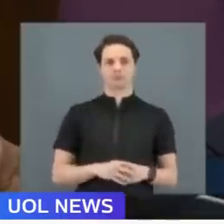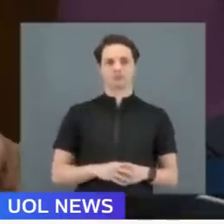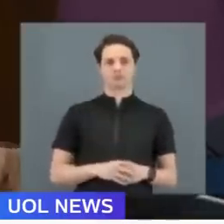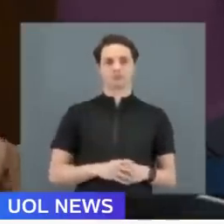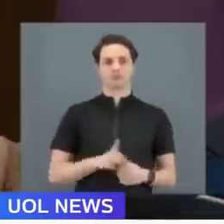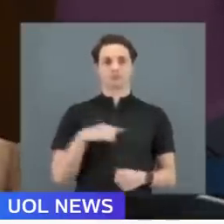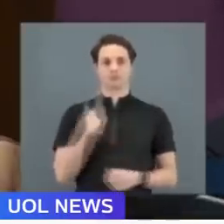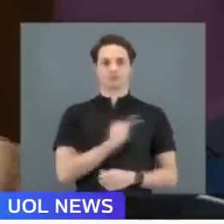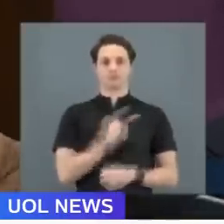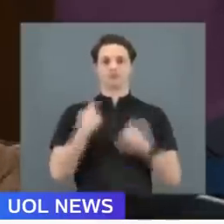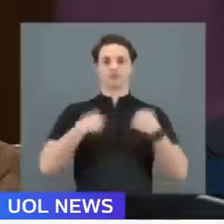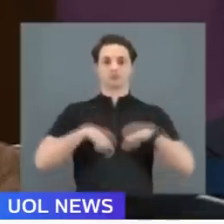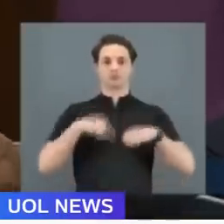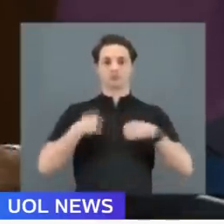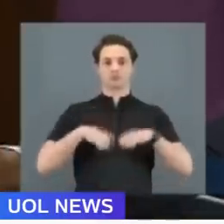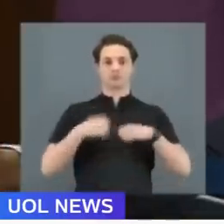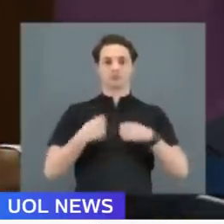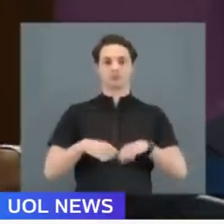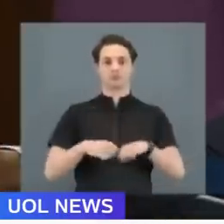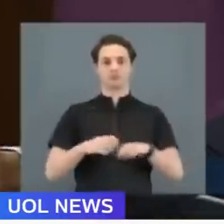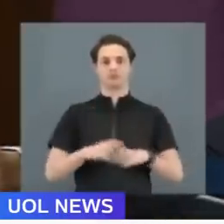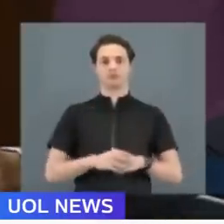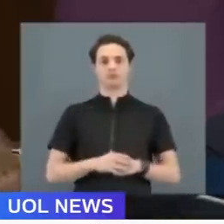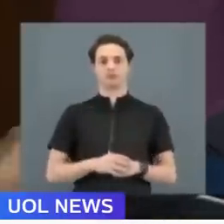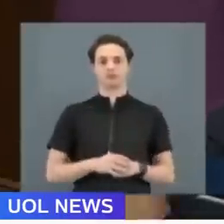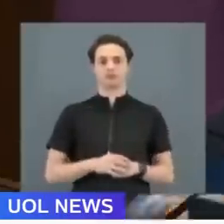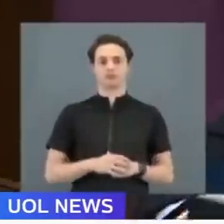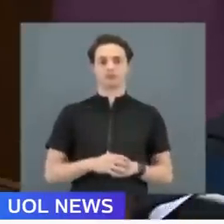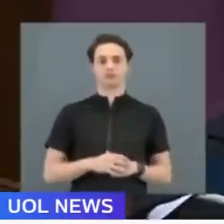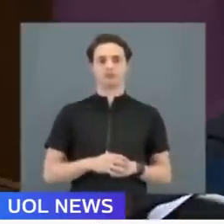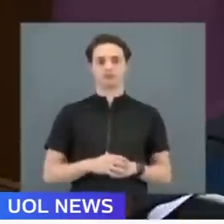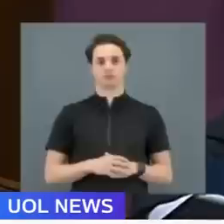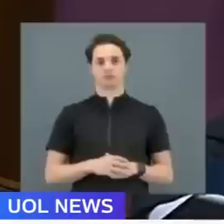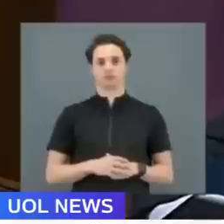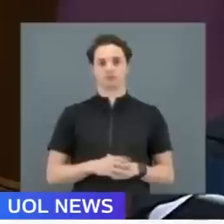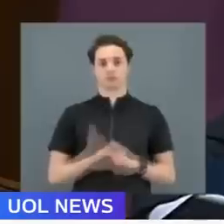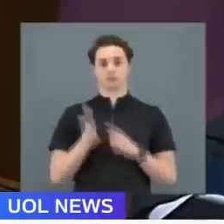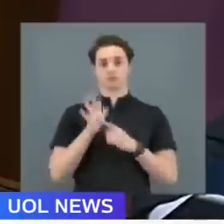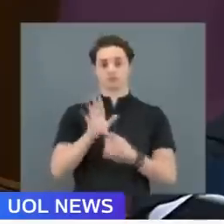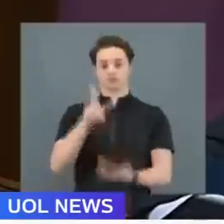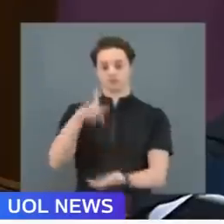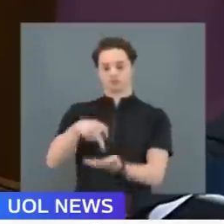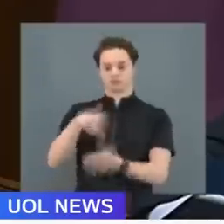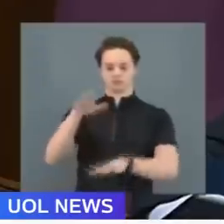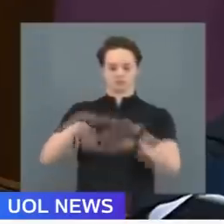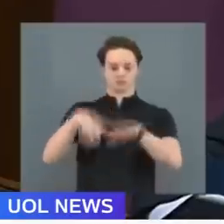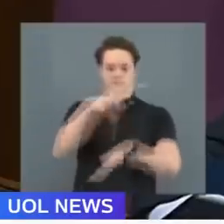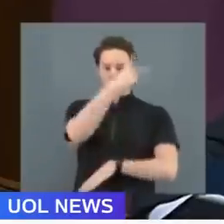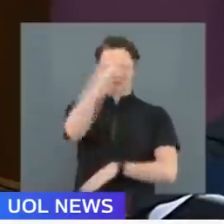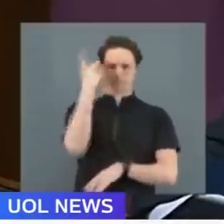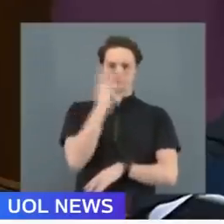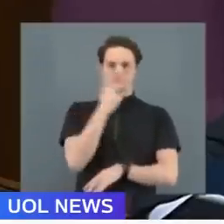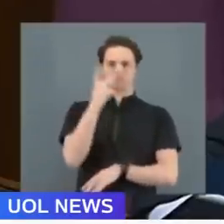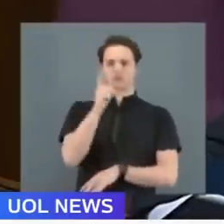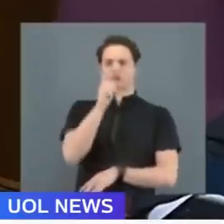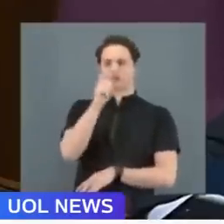Nós precisamos desmistificar o que é colocado como lugar comum, como uma palavra de